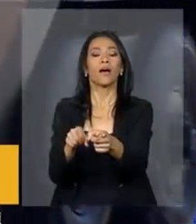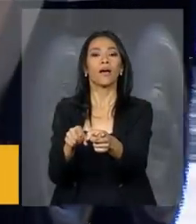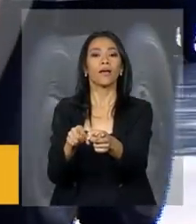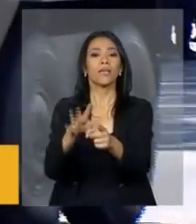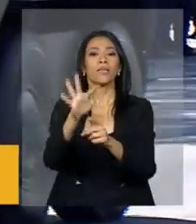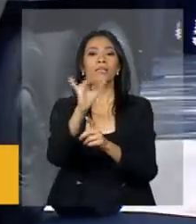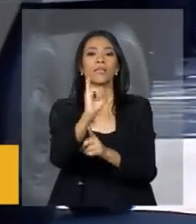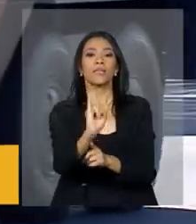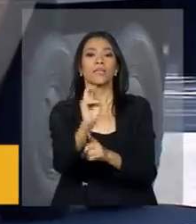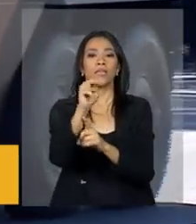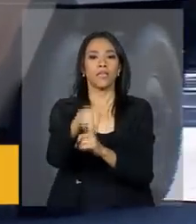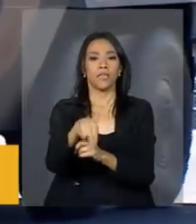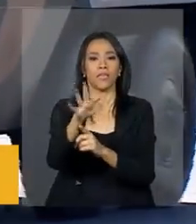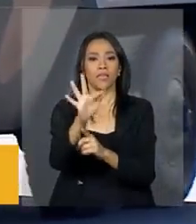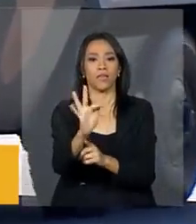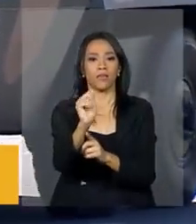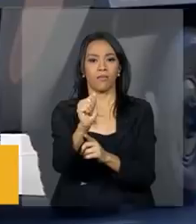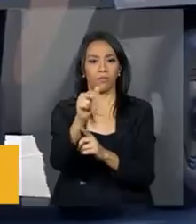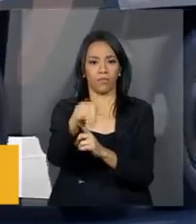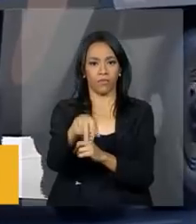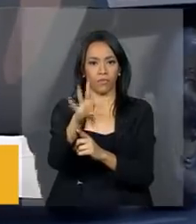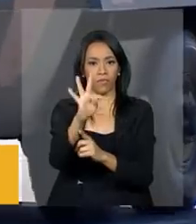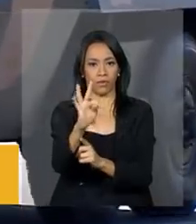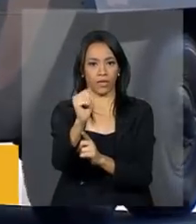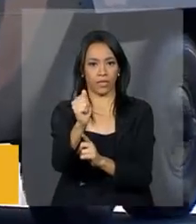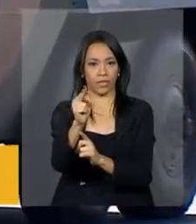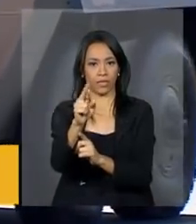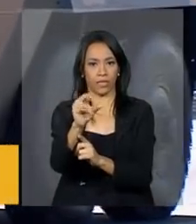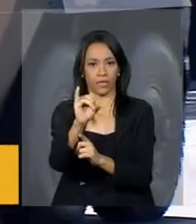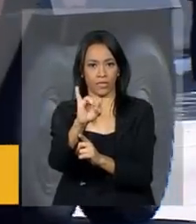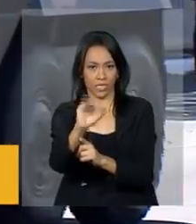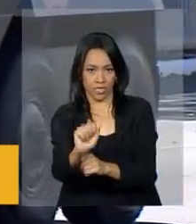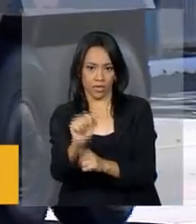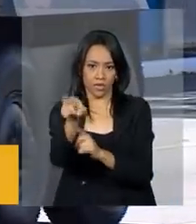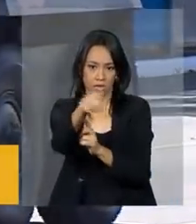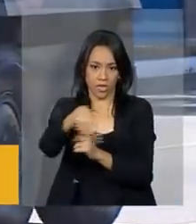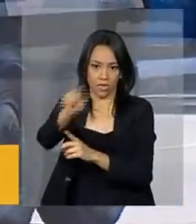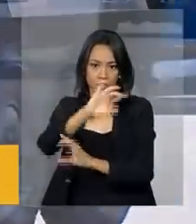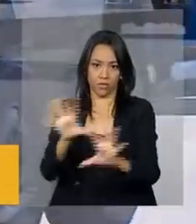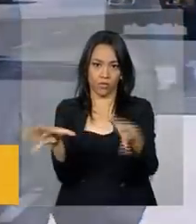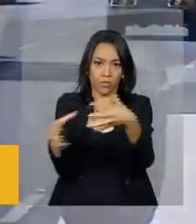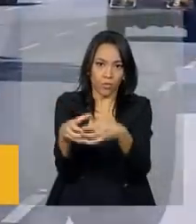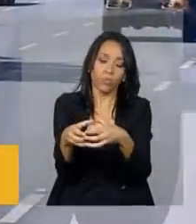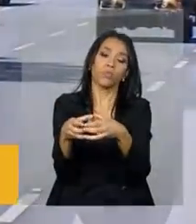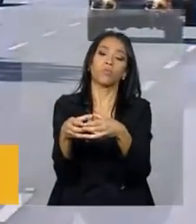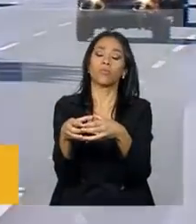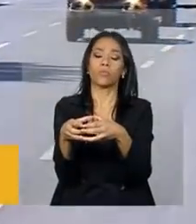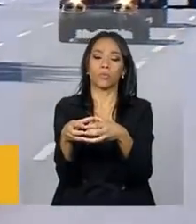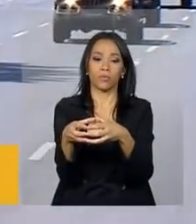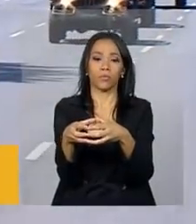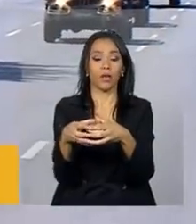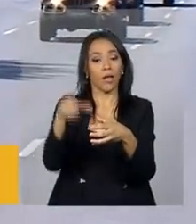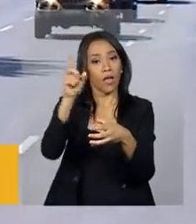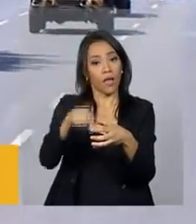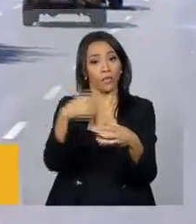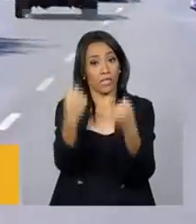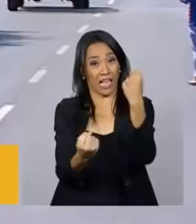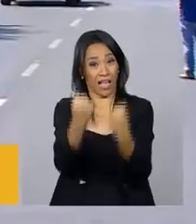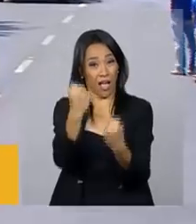Infantaria Motorizada, de Cristalina. Esse esquadrão de cavalaria é carros